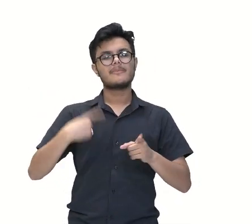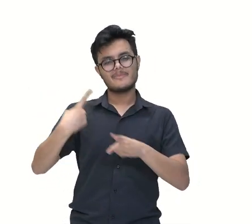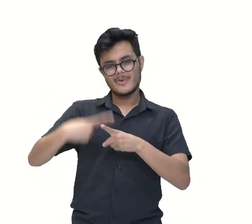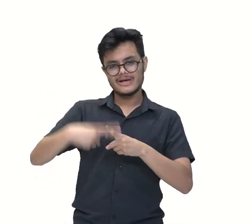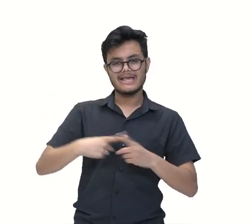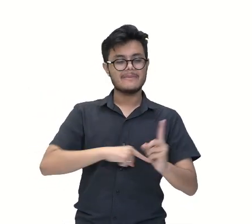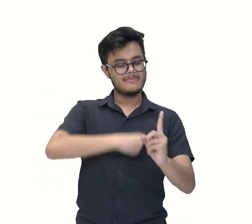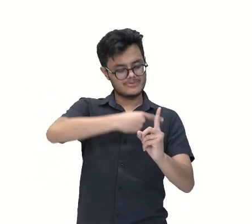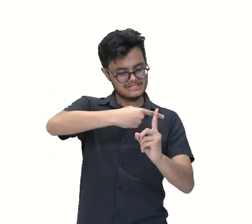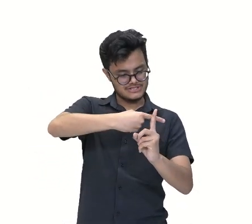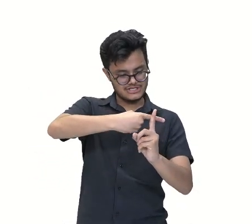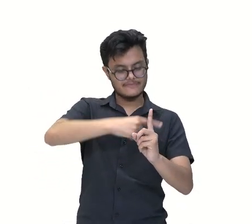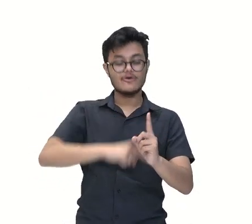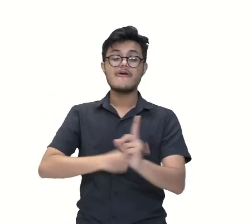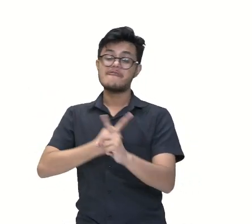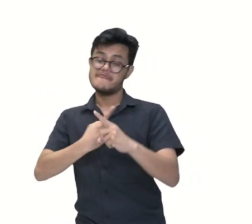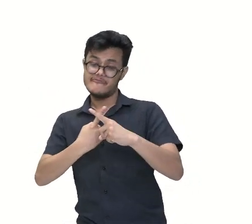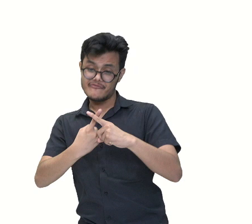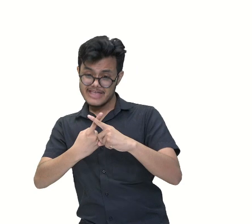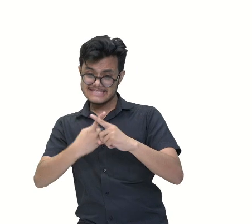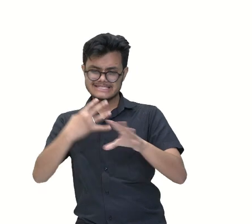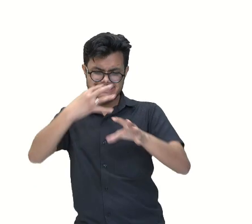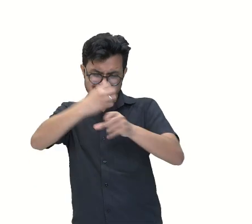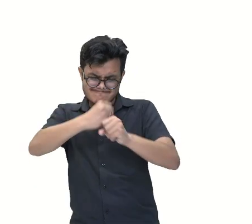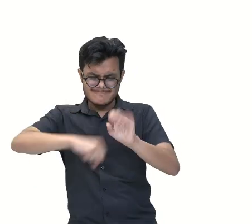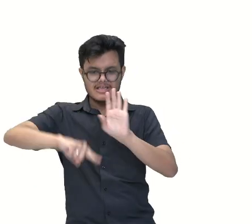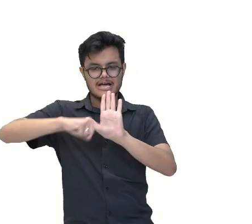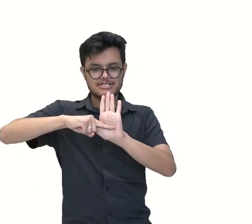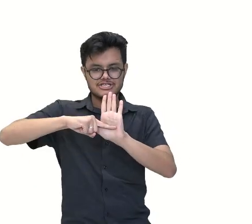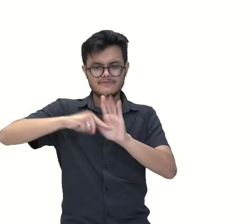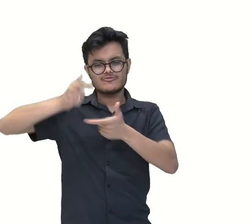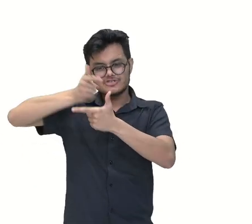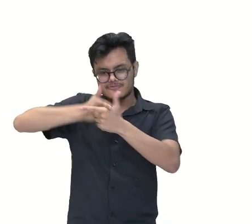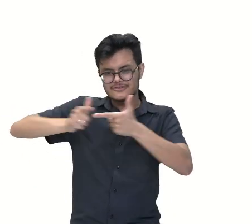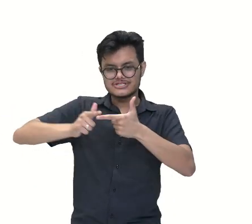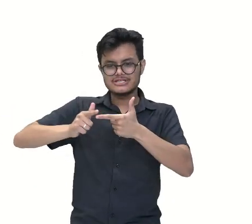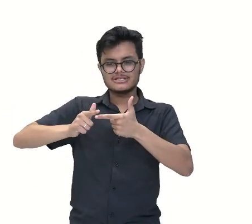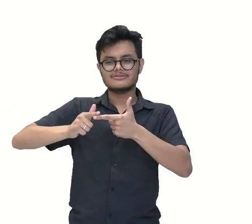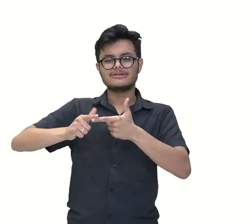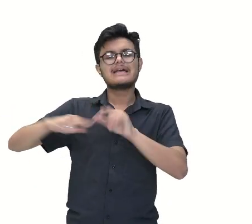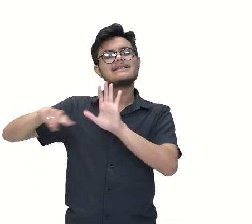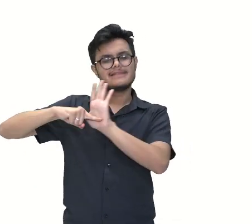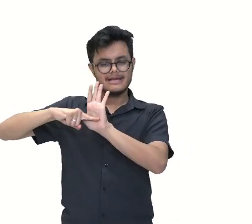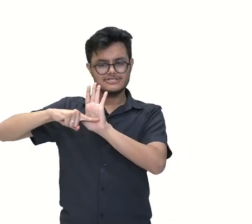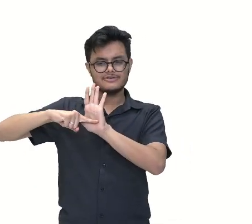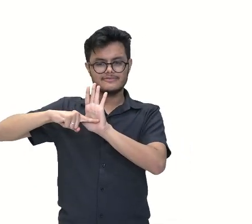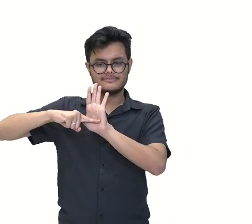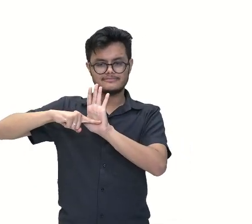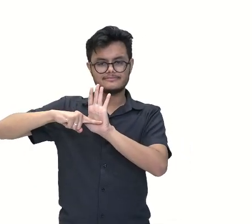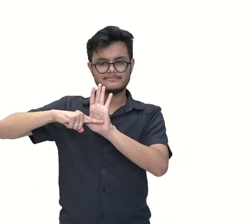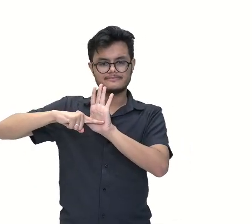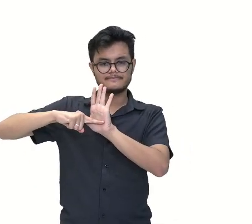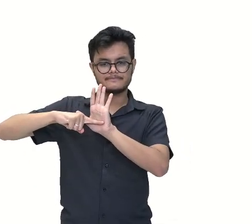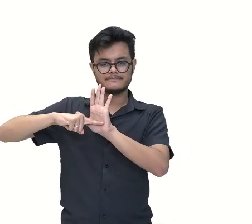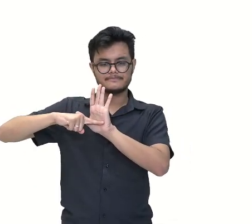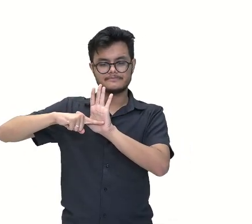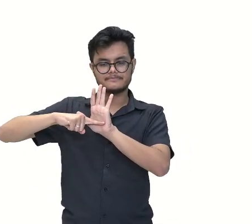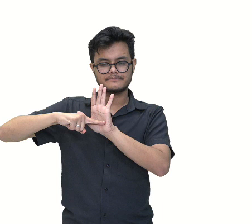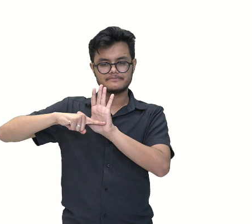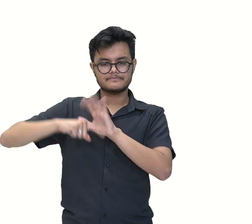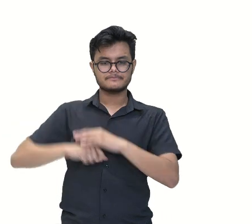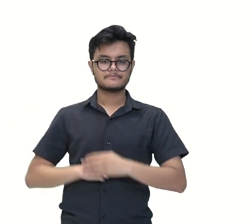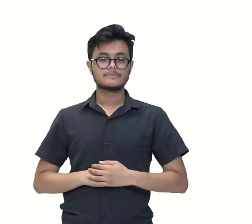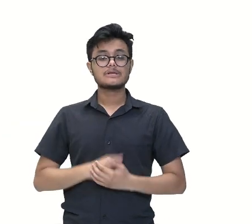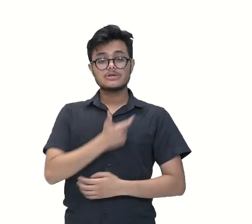Valor negativo, porque se a gente dividir menos 256 por mais